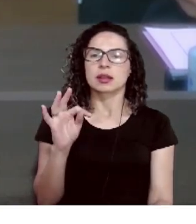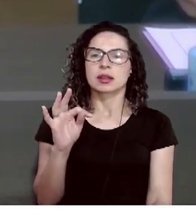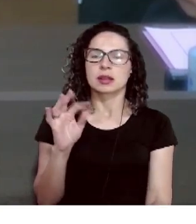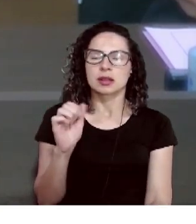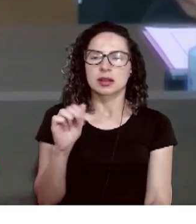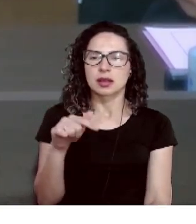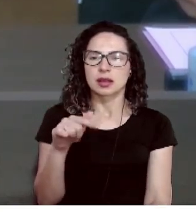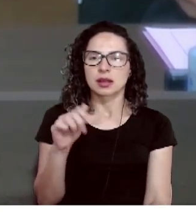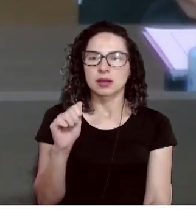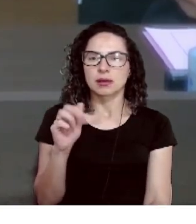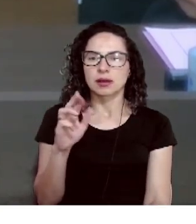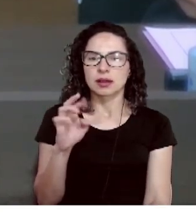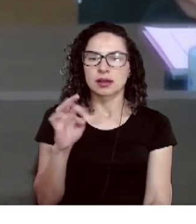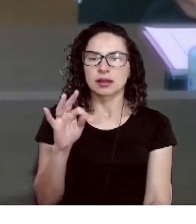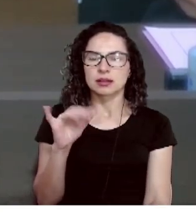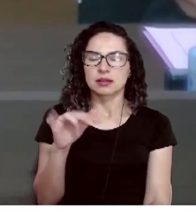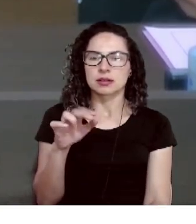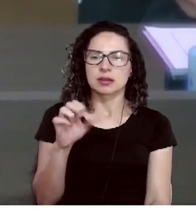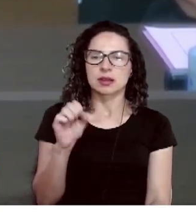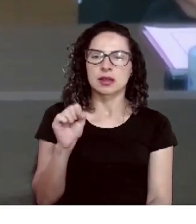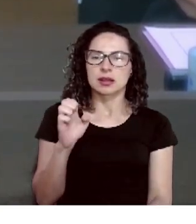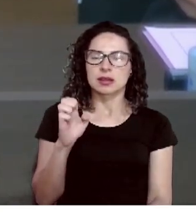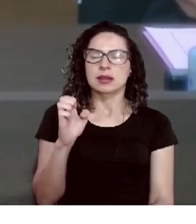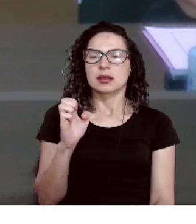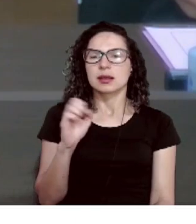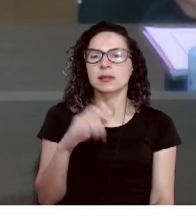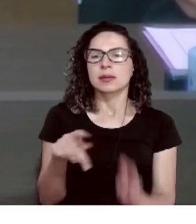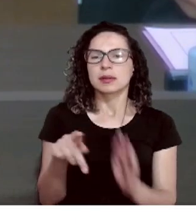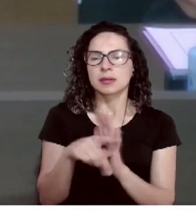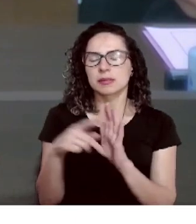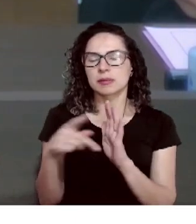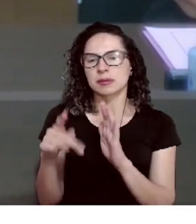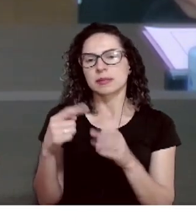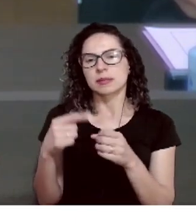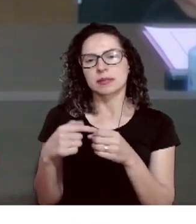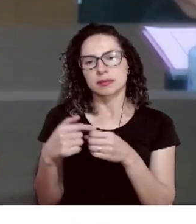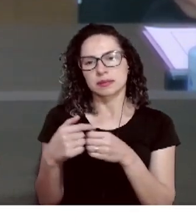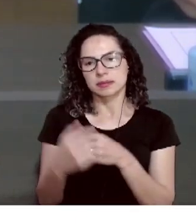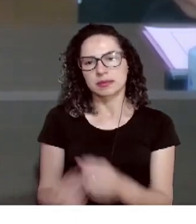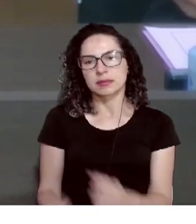Câmara Municipal de Taquaratinga.